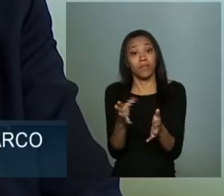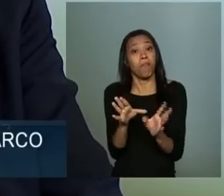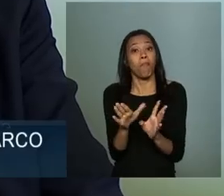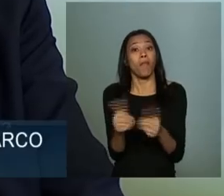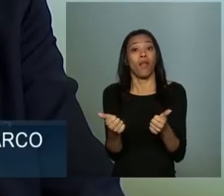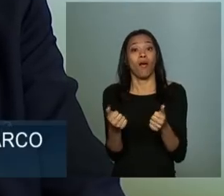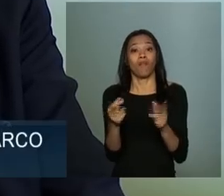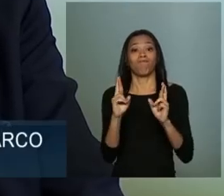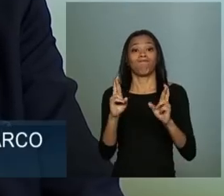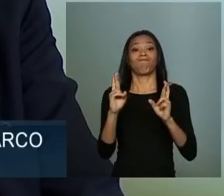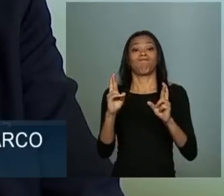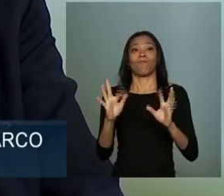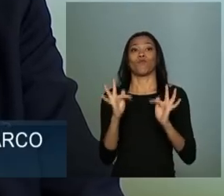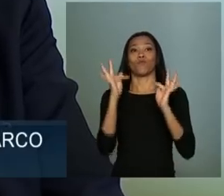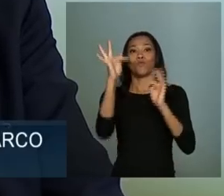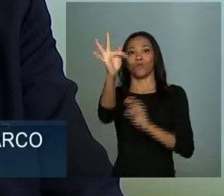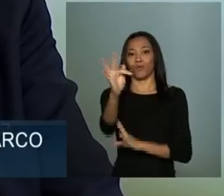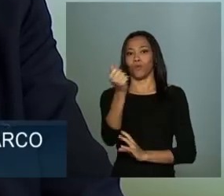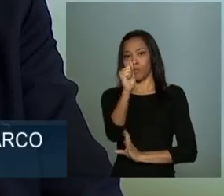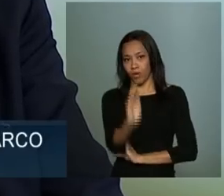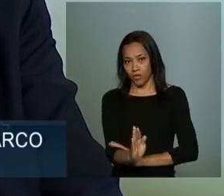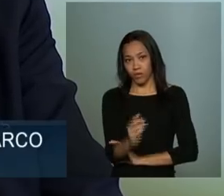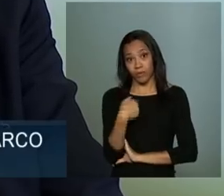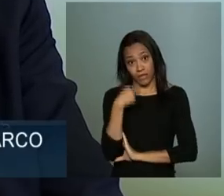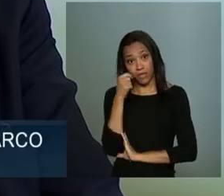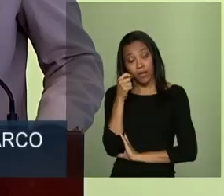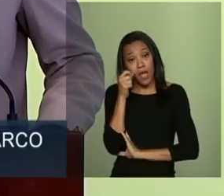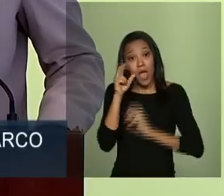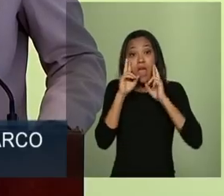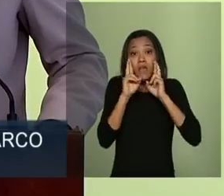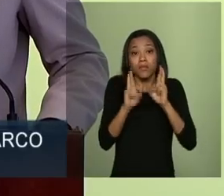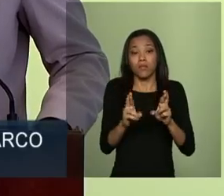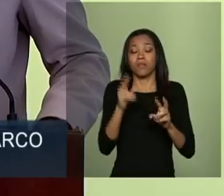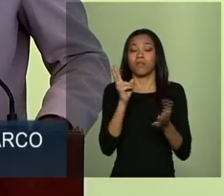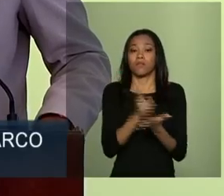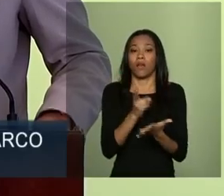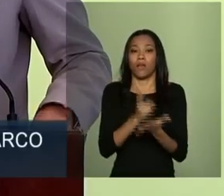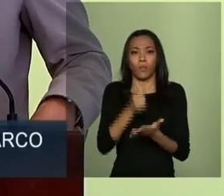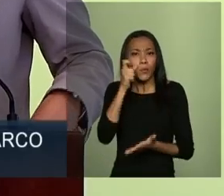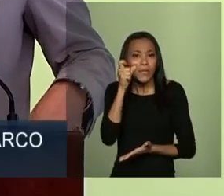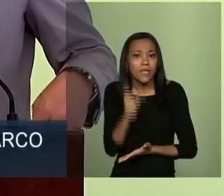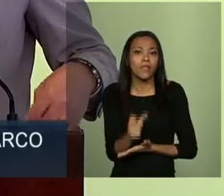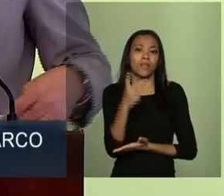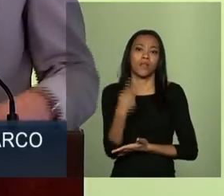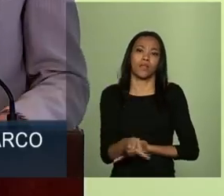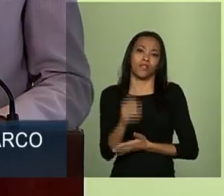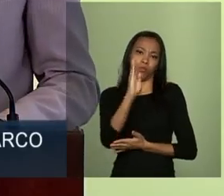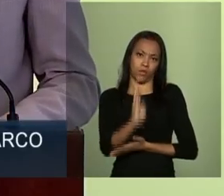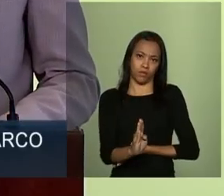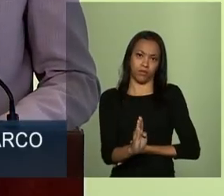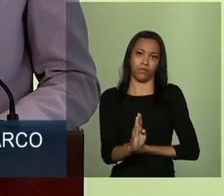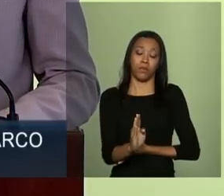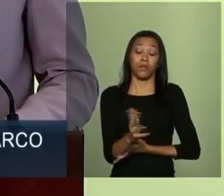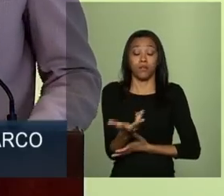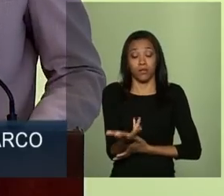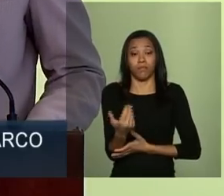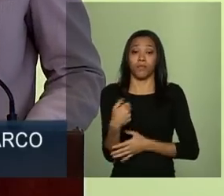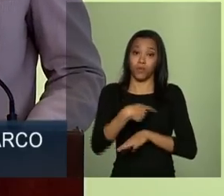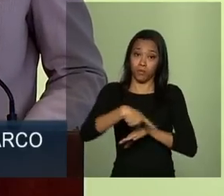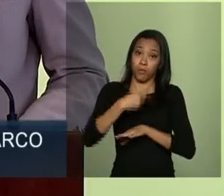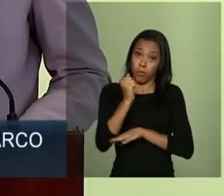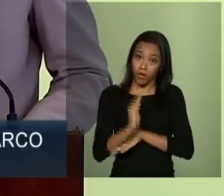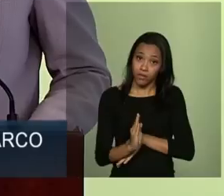perspectivas para o nosso país. O interesse nacional está protegido e o Brasil